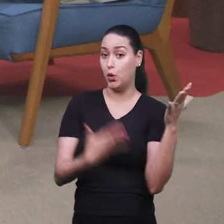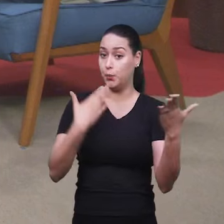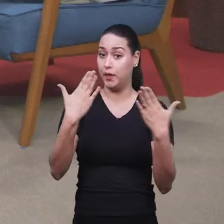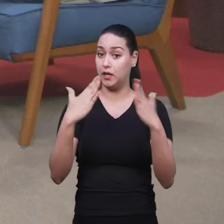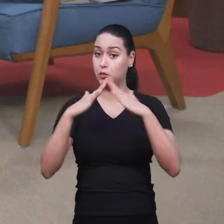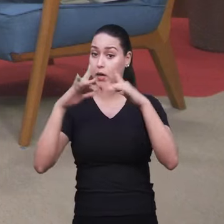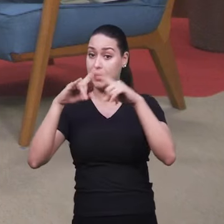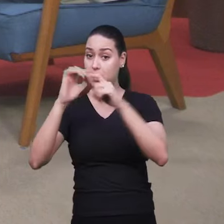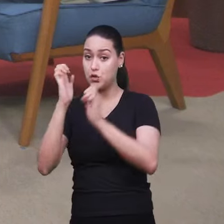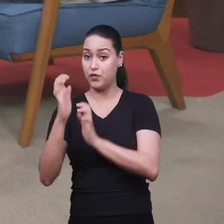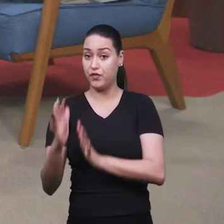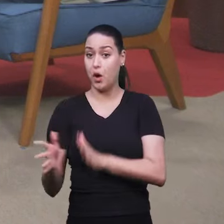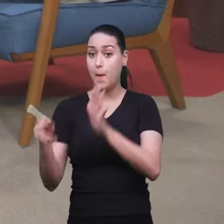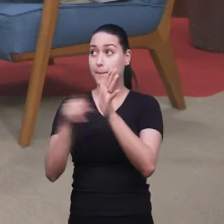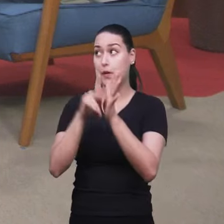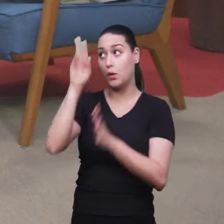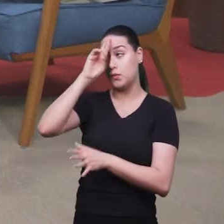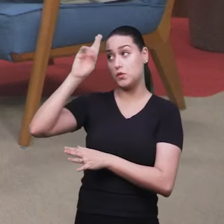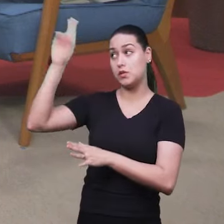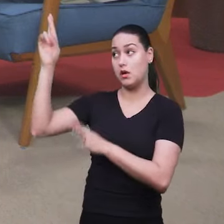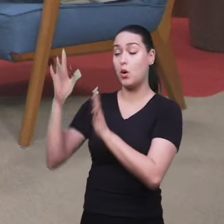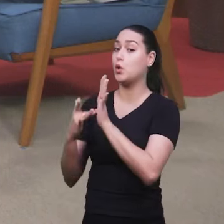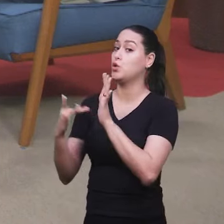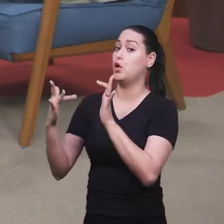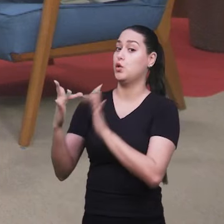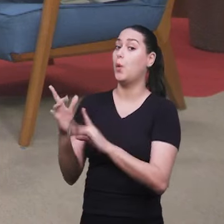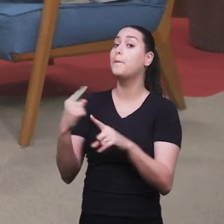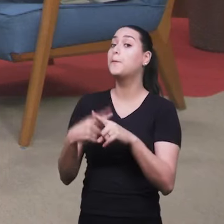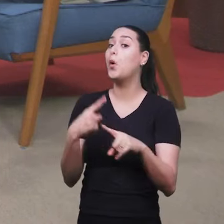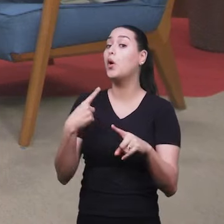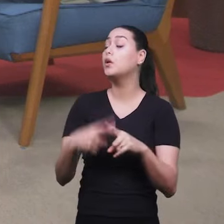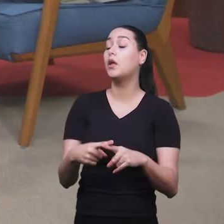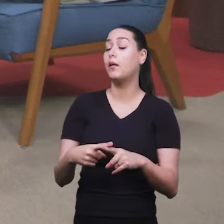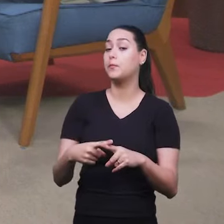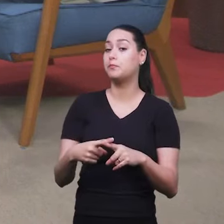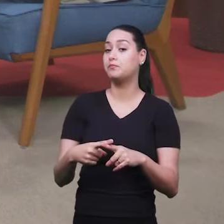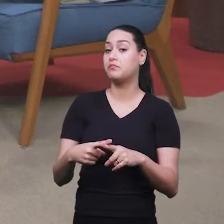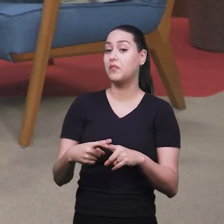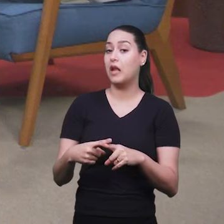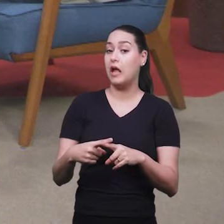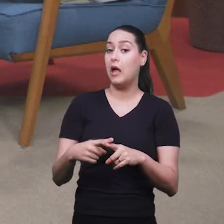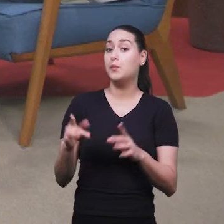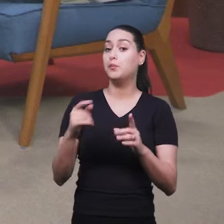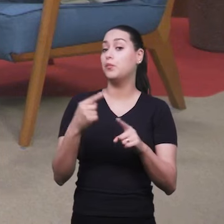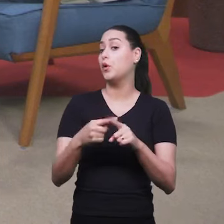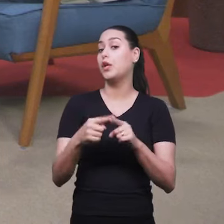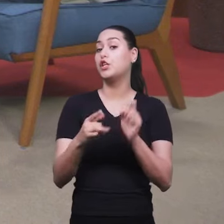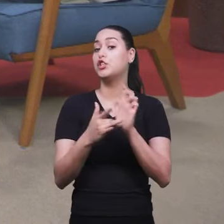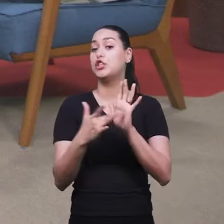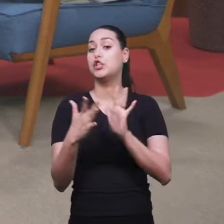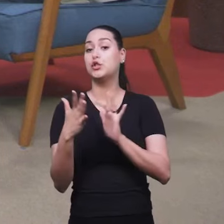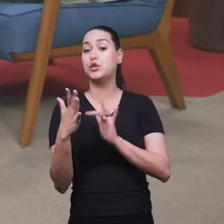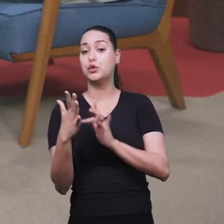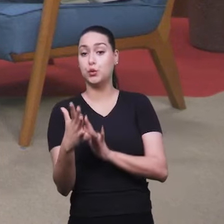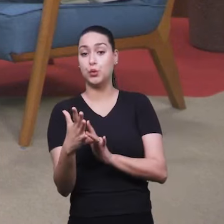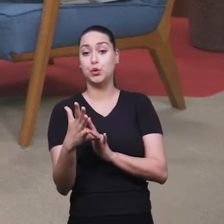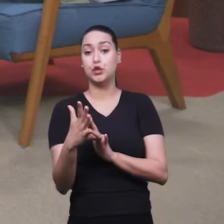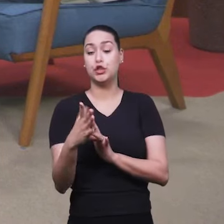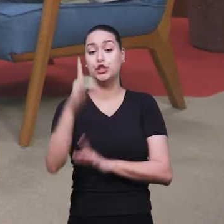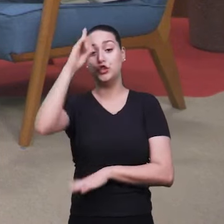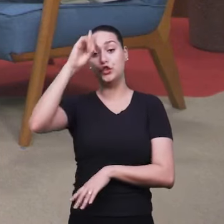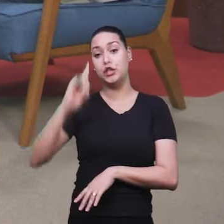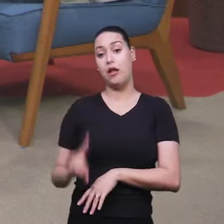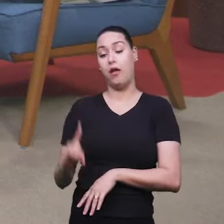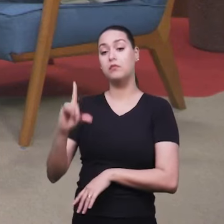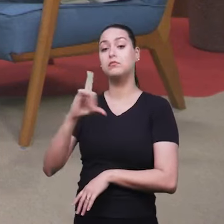fiel, pertence ao Senhor Jesus porque ele a conquistou ou teve